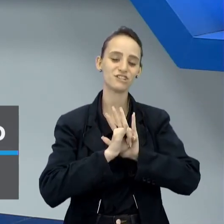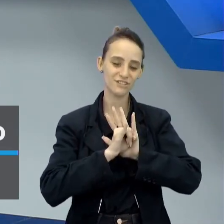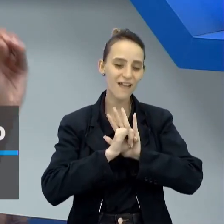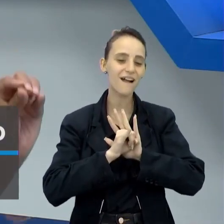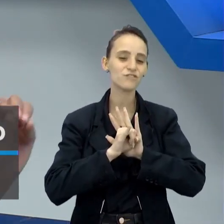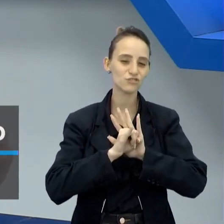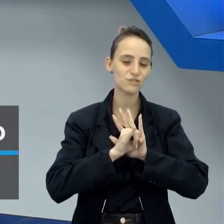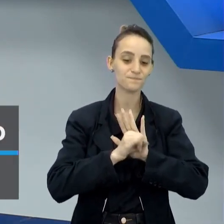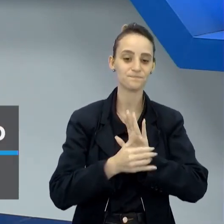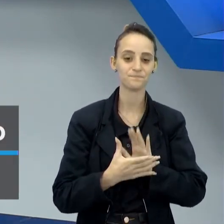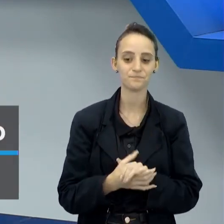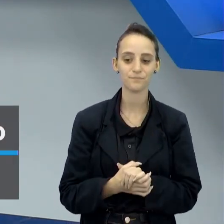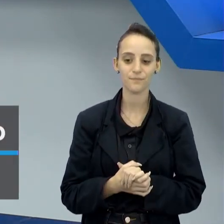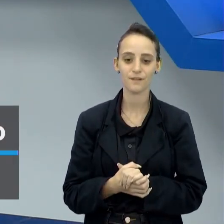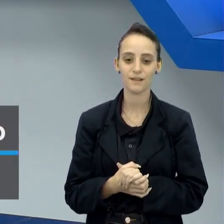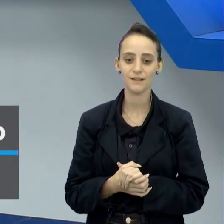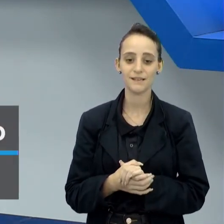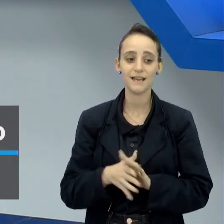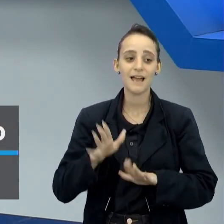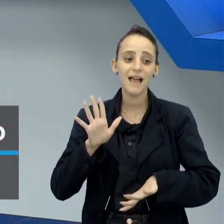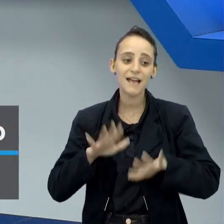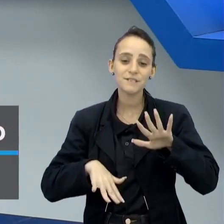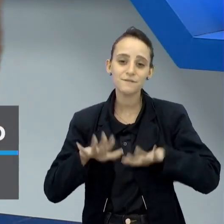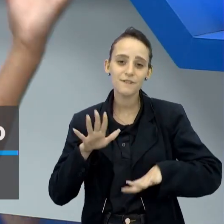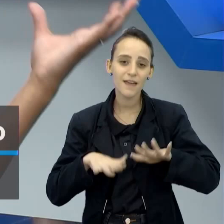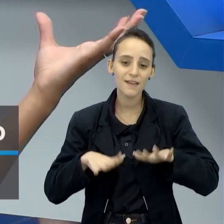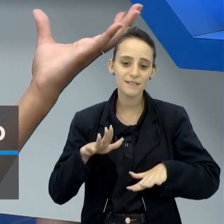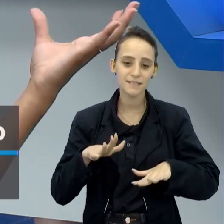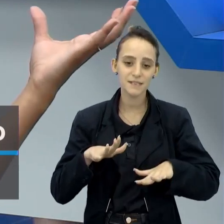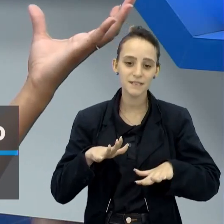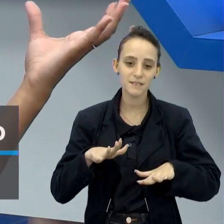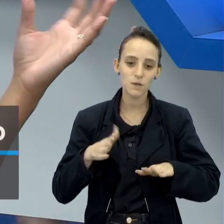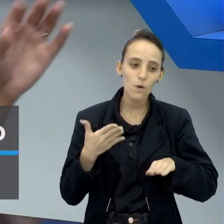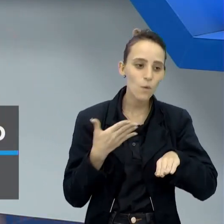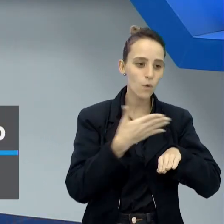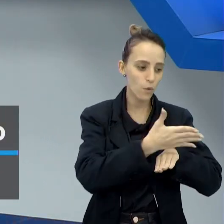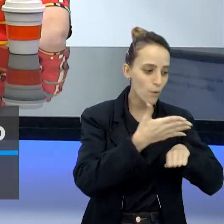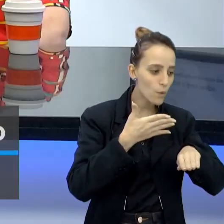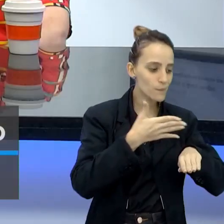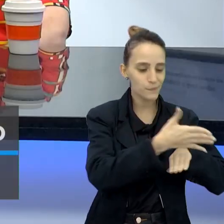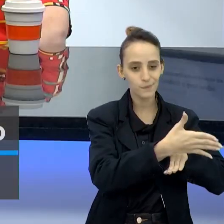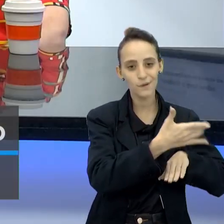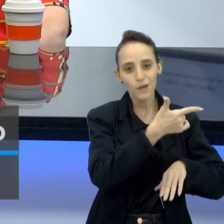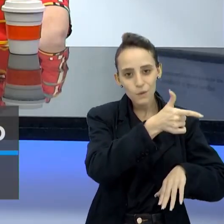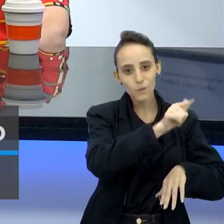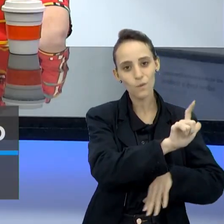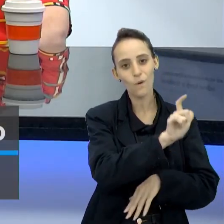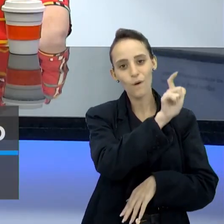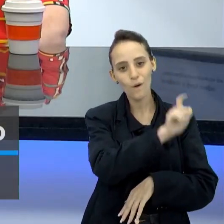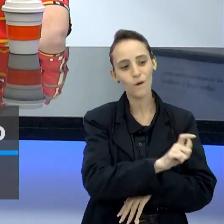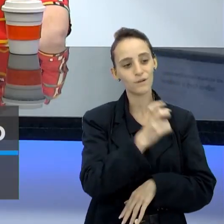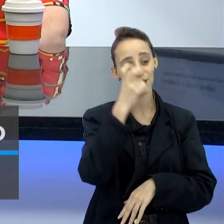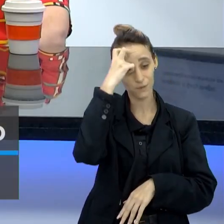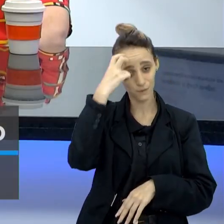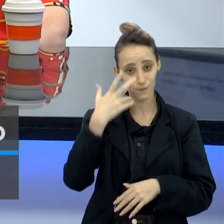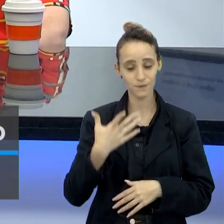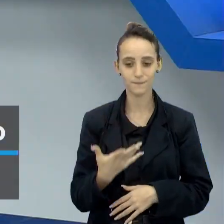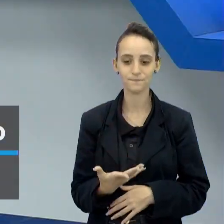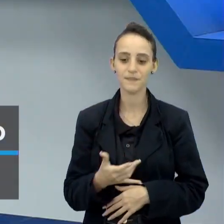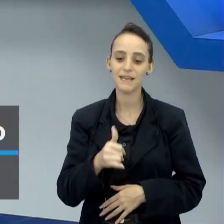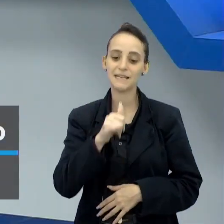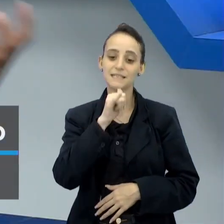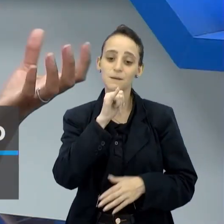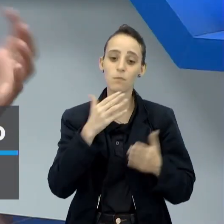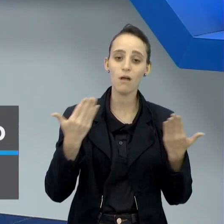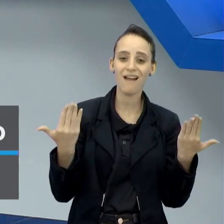nos coloca em situação de maior vulnerabilidade e de maior acesso. Né? Então, nós estamos na Semana das Mulheres e entender